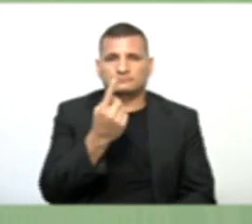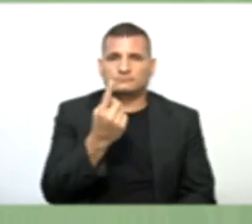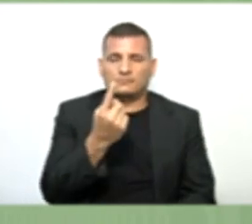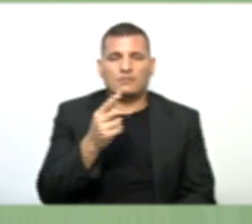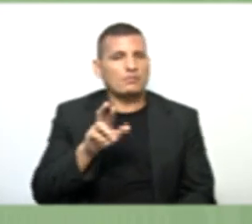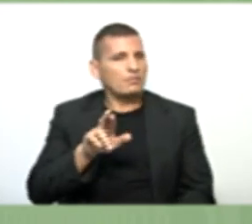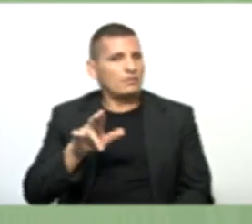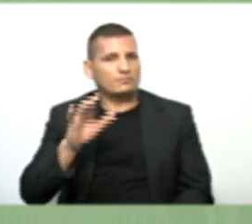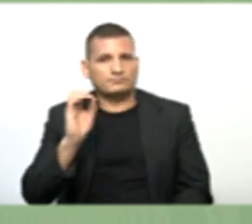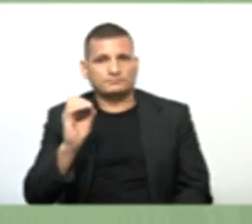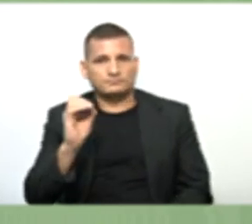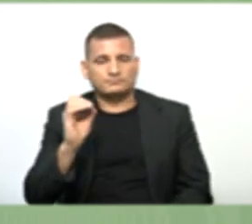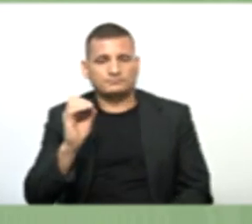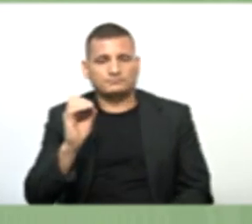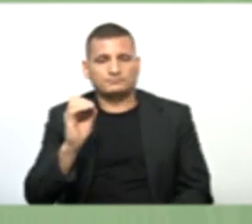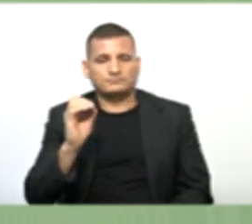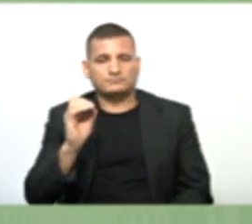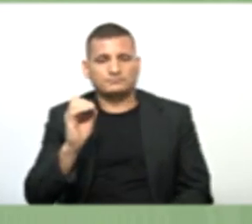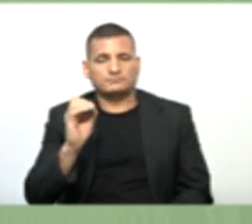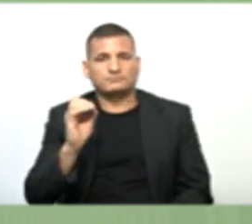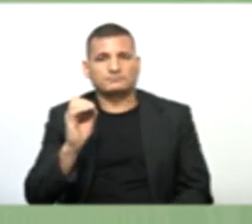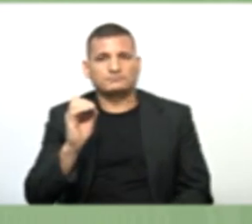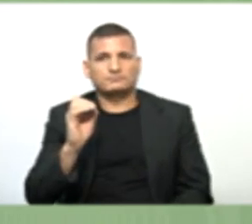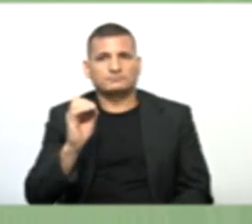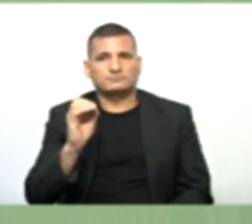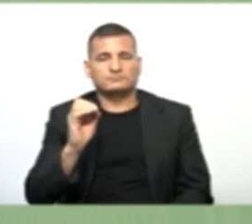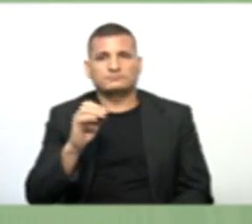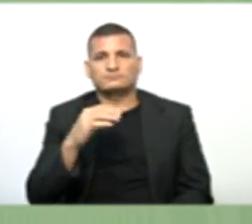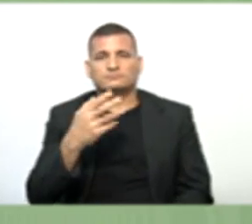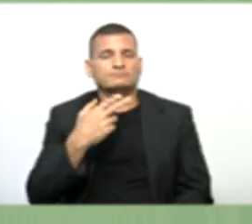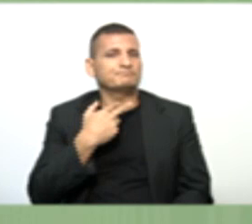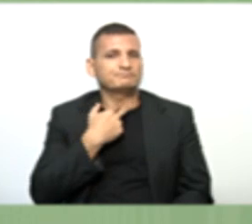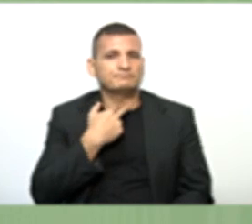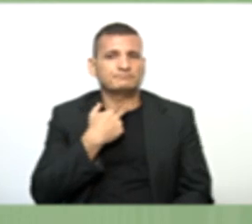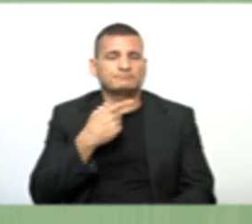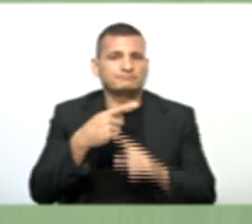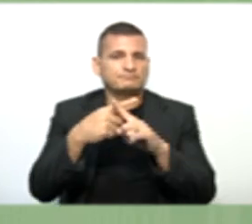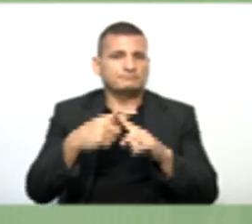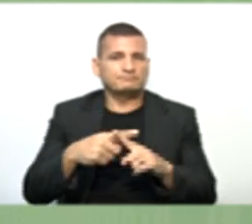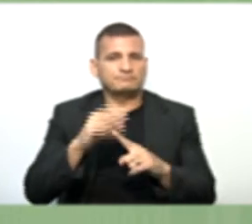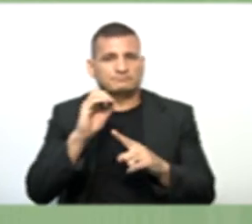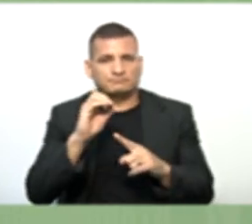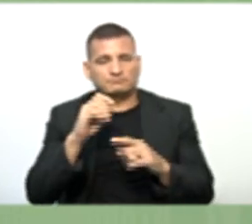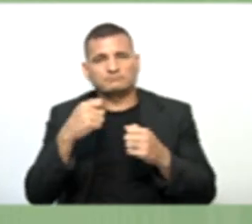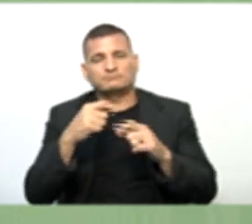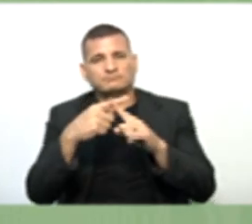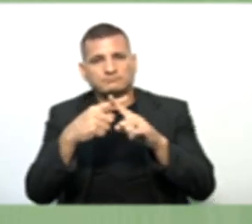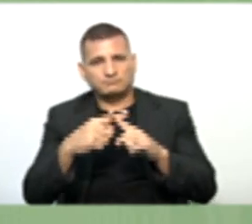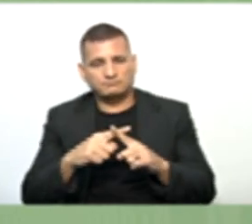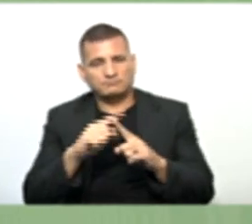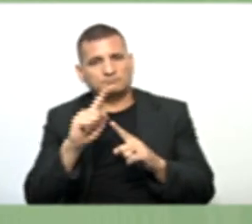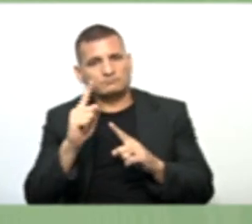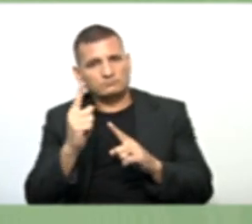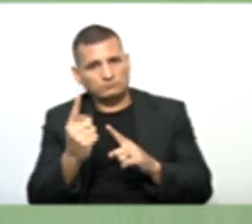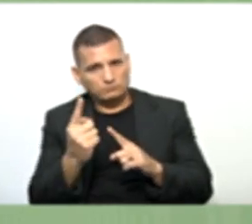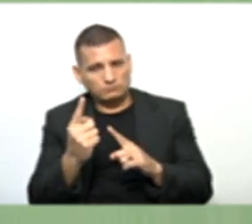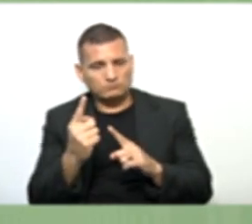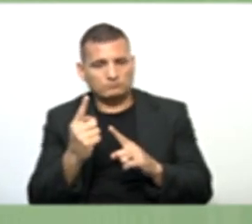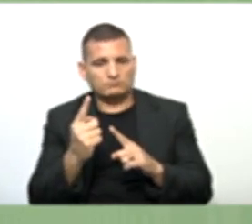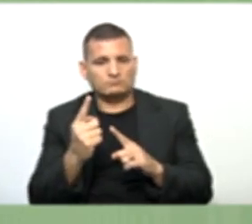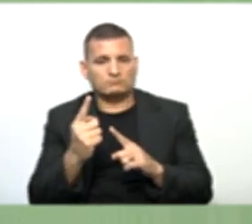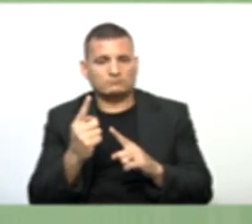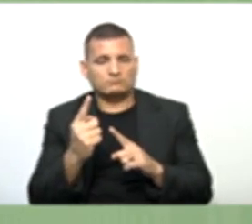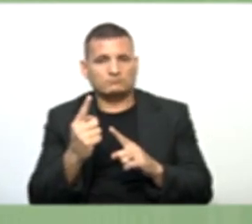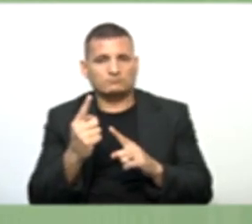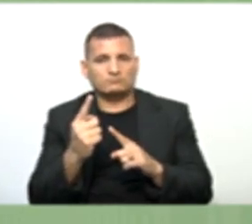0, certo? Então, eu não posso multiplicar por 0. Eu tenho que multiplicar por 1 se eu não quiser alterar esse